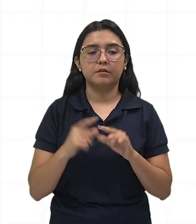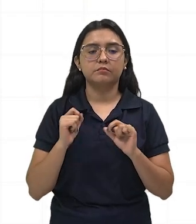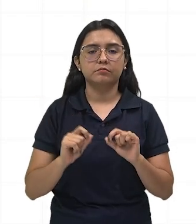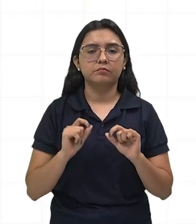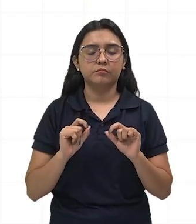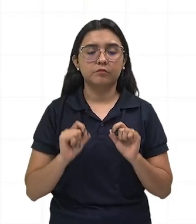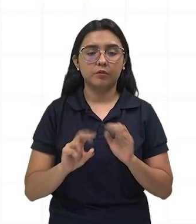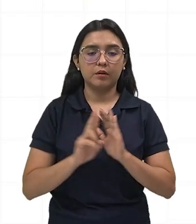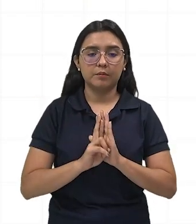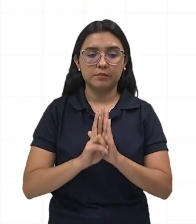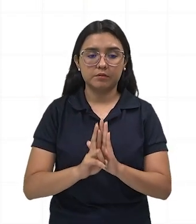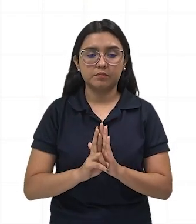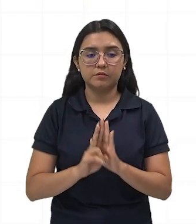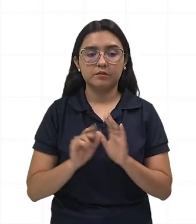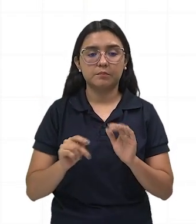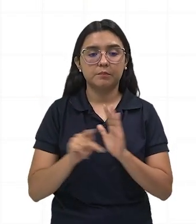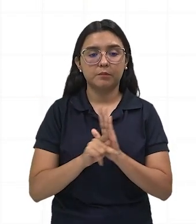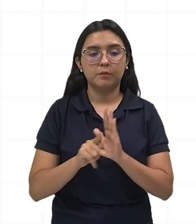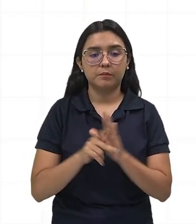representatividade da amostra.